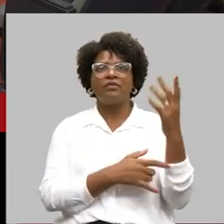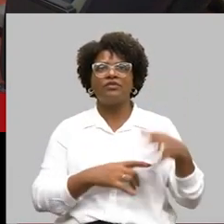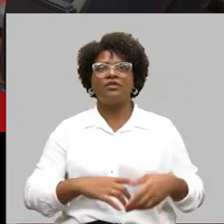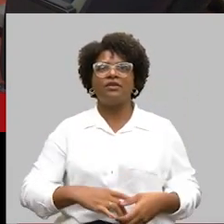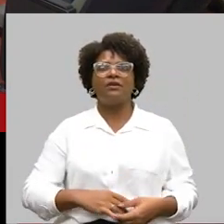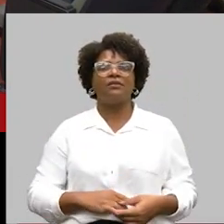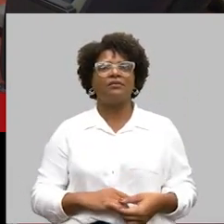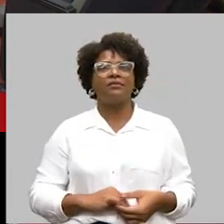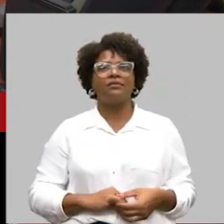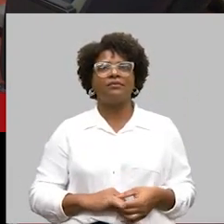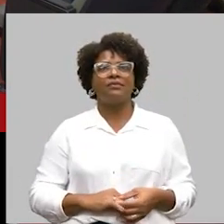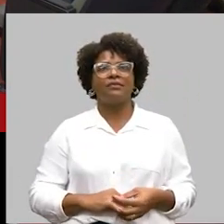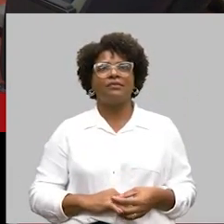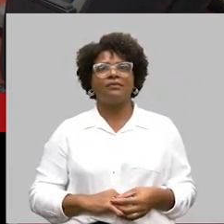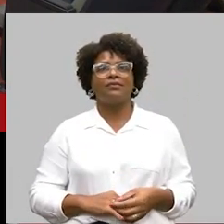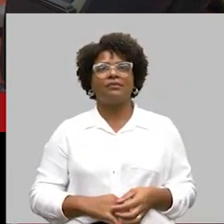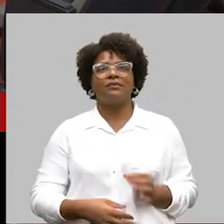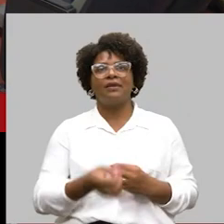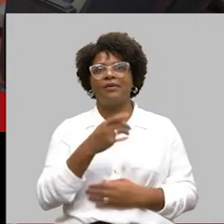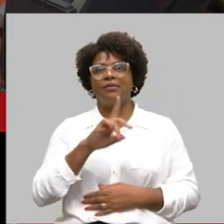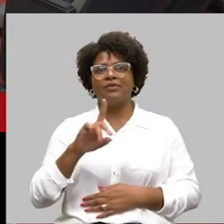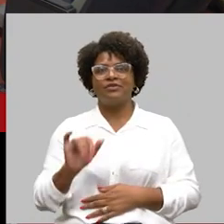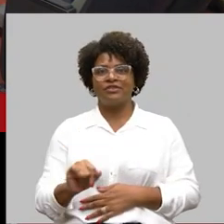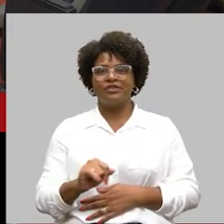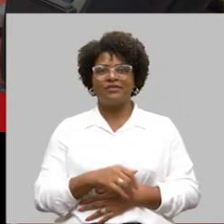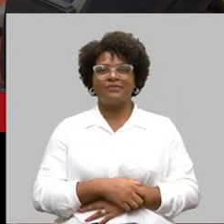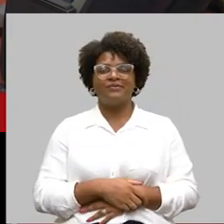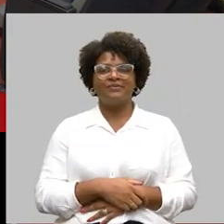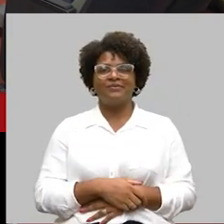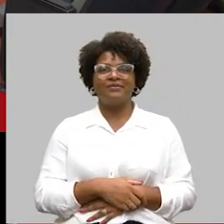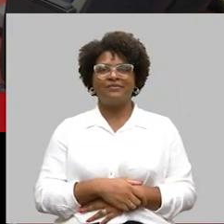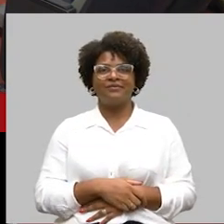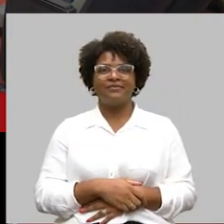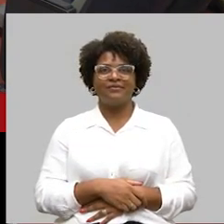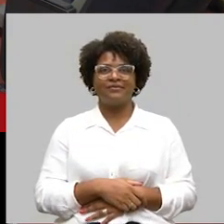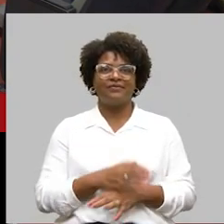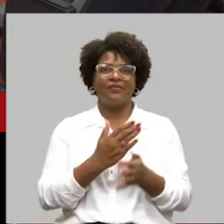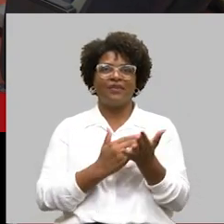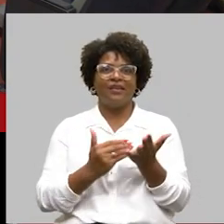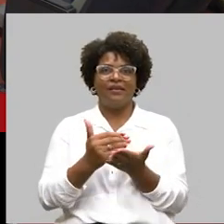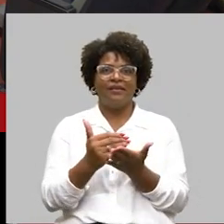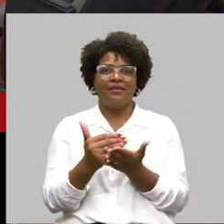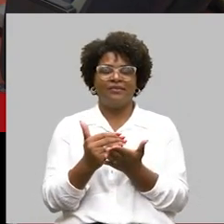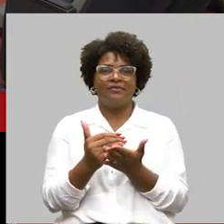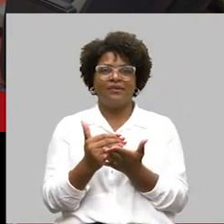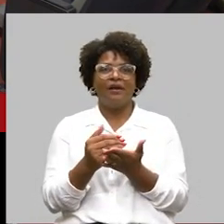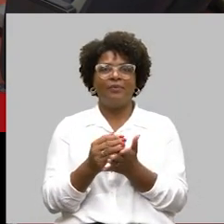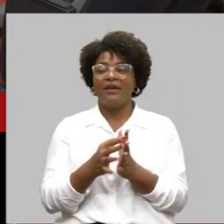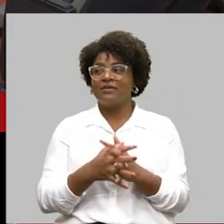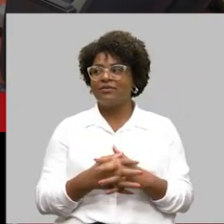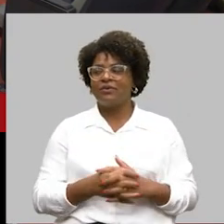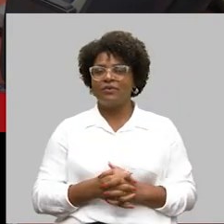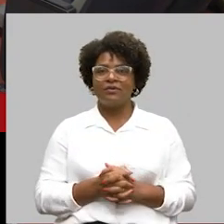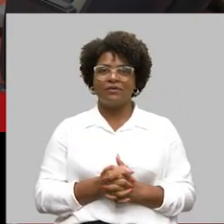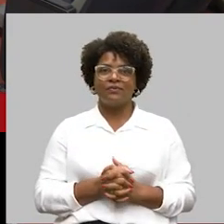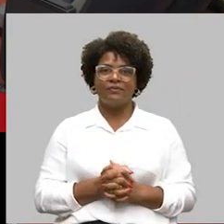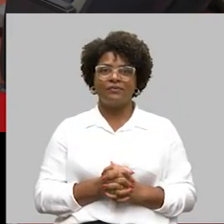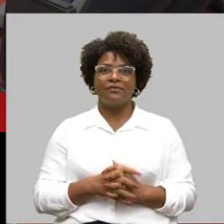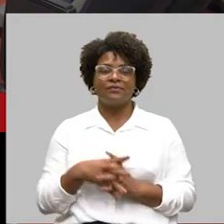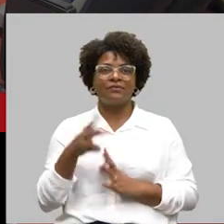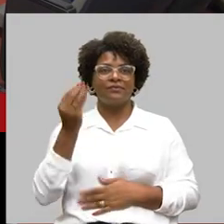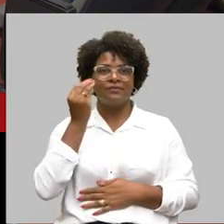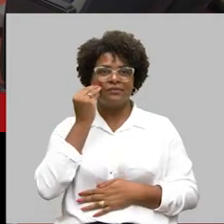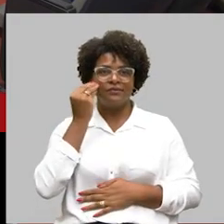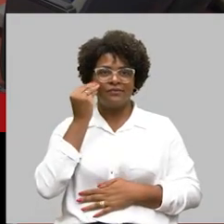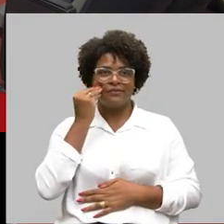UFMG gente Bom dia eh eu vou começar eh tentando atender